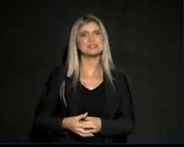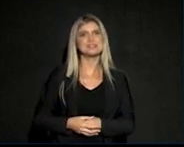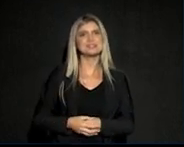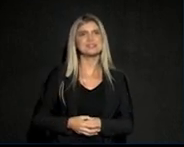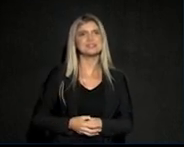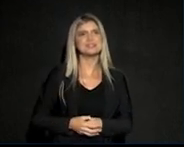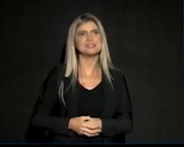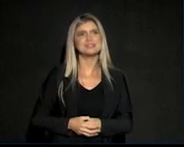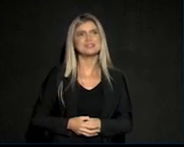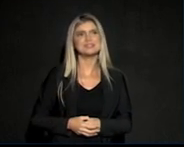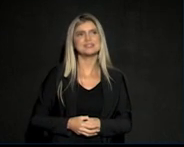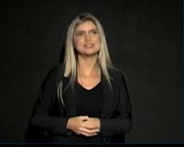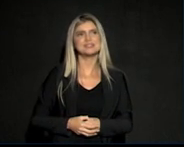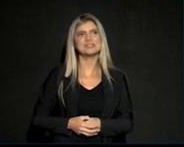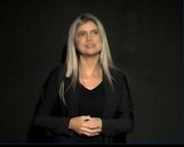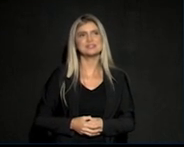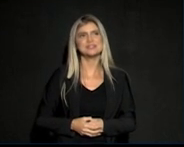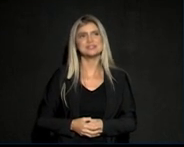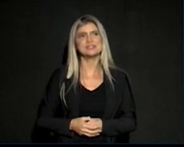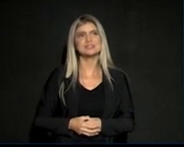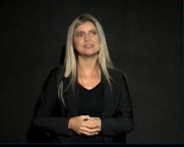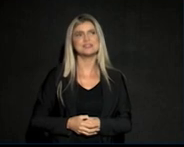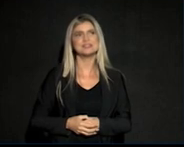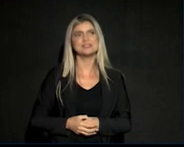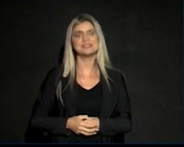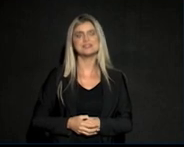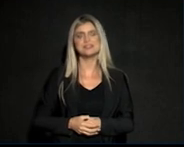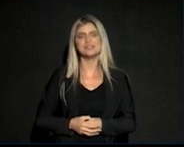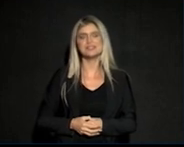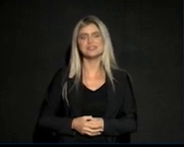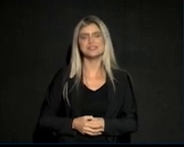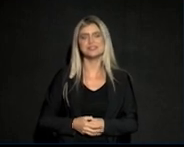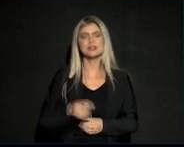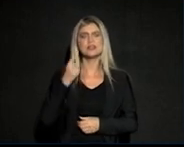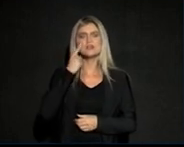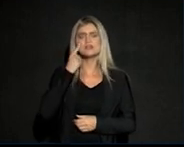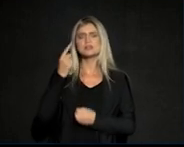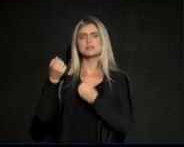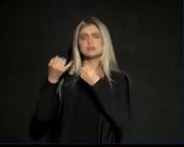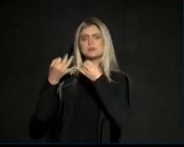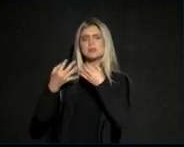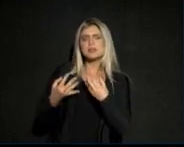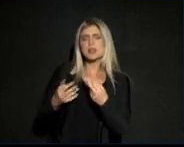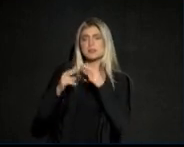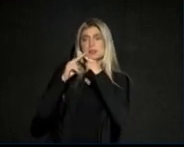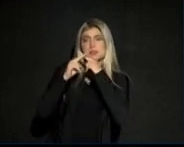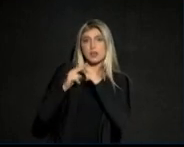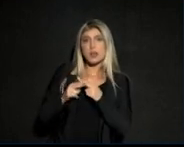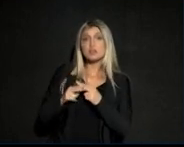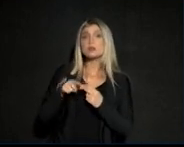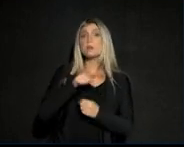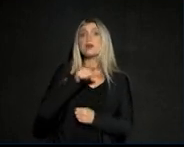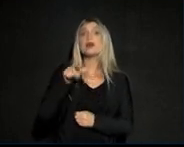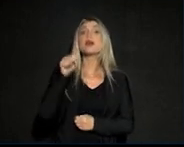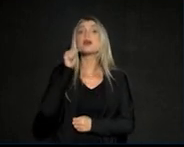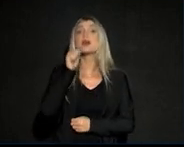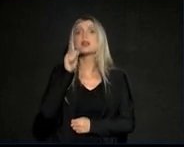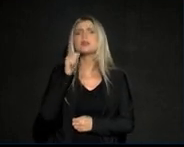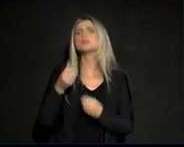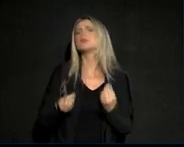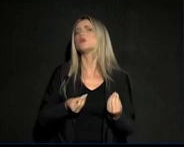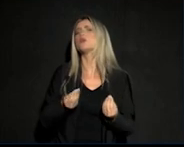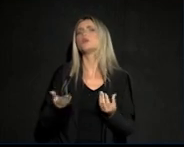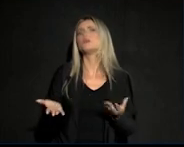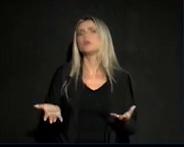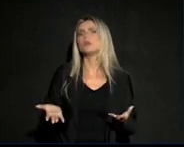novamente que você falou de vários iniciativas queria que falasse um pouquinho ou da Caixa para ela aí se você